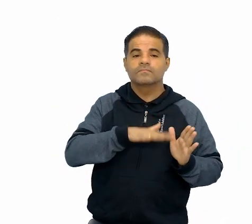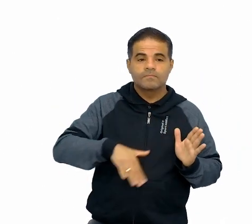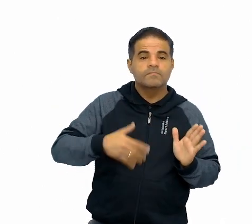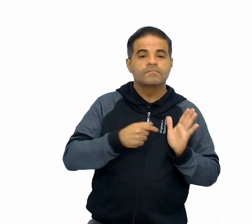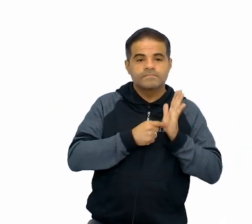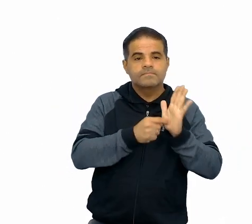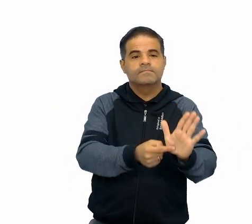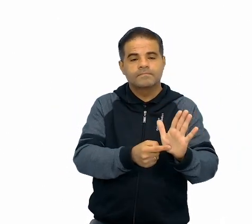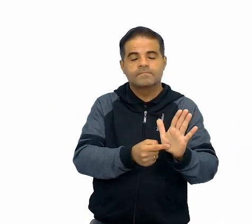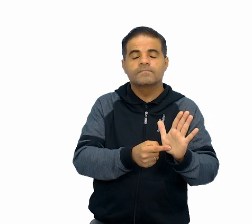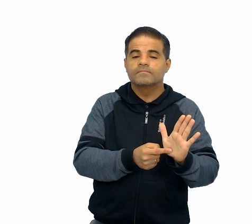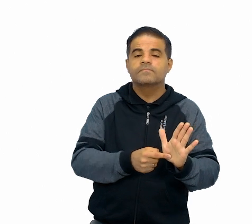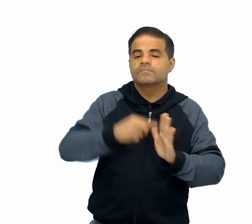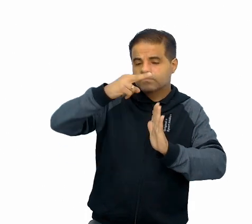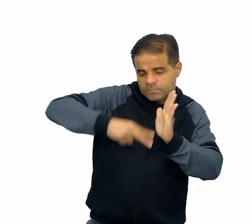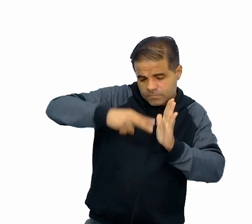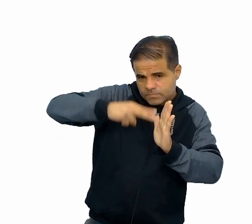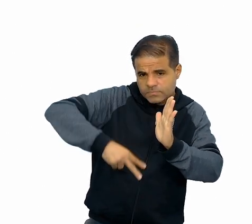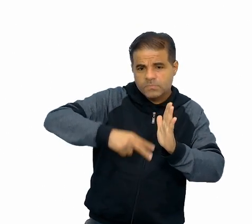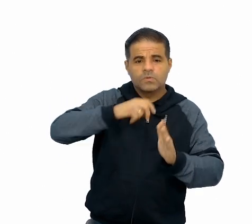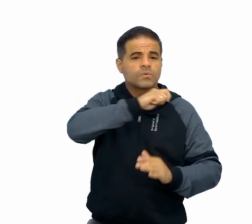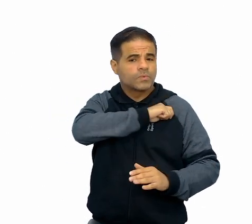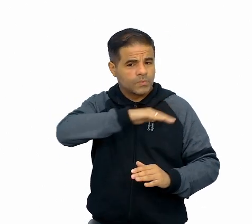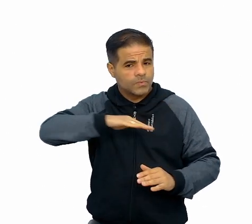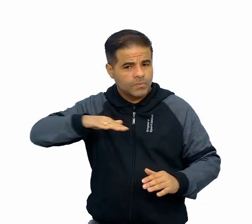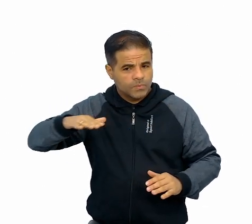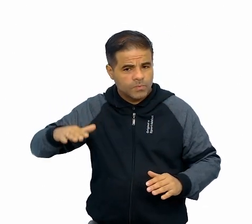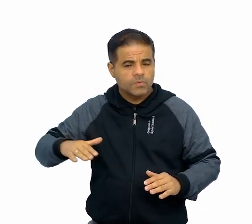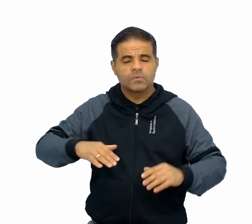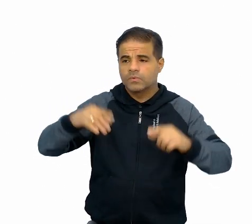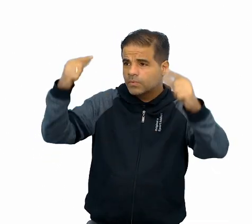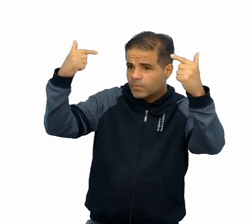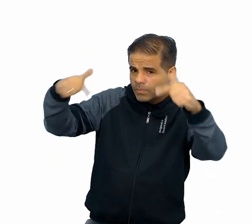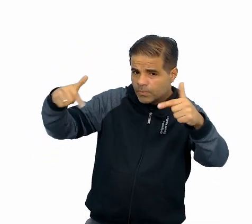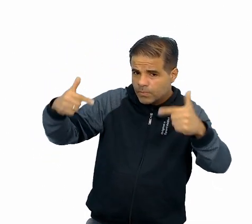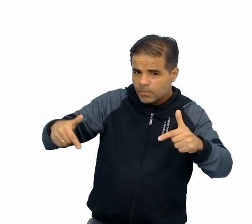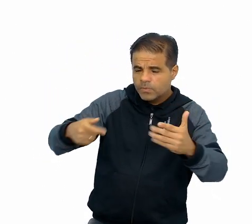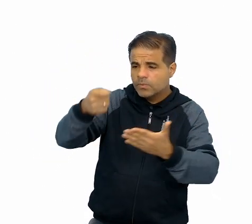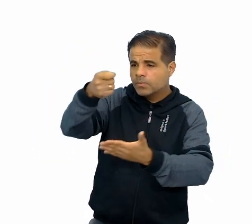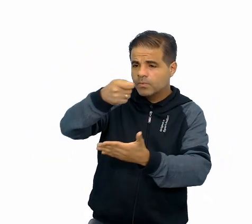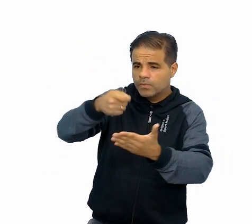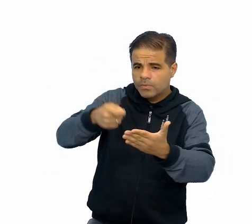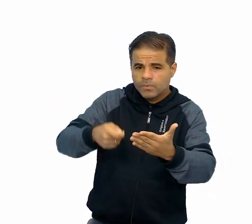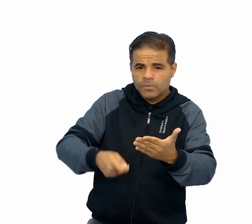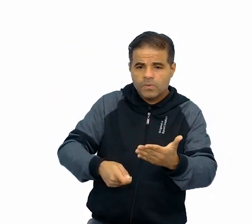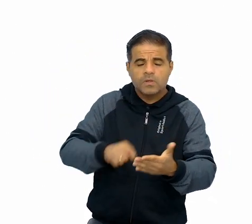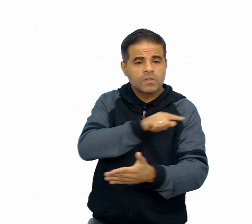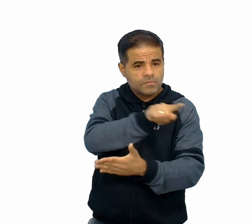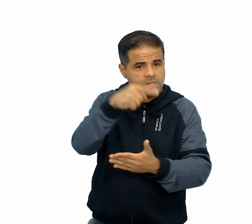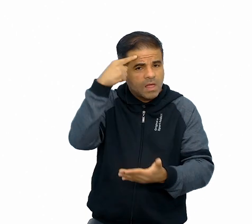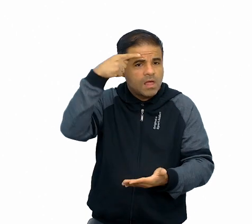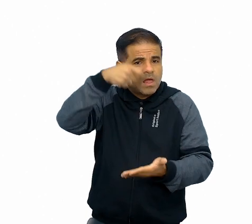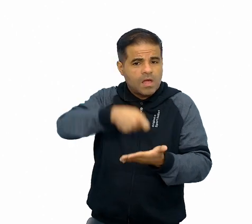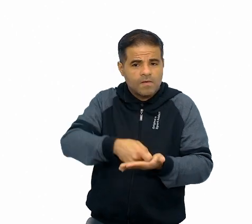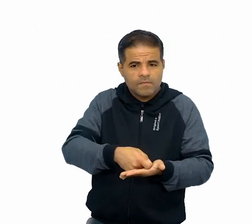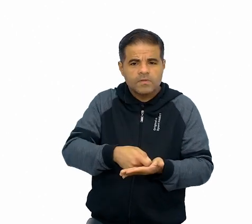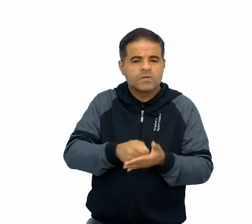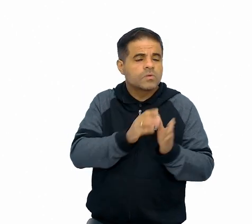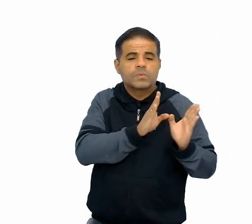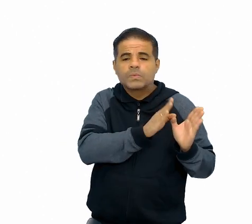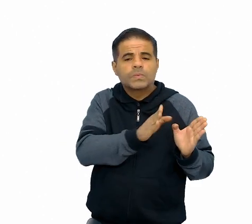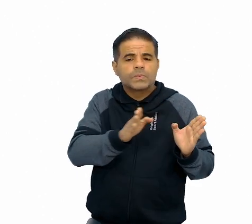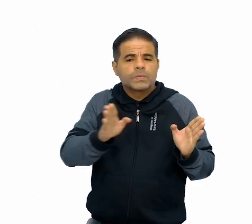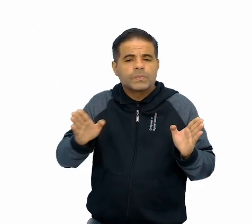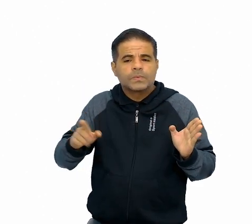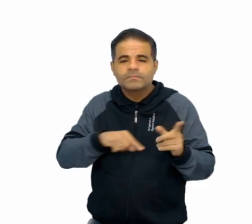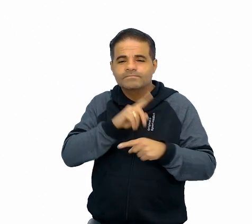trabalho de leitura pelo aluno, quanto no trabalho com a ortografia, e que vocês definam como será a organização desse